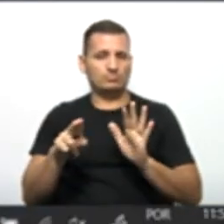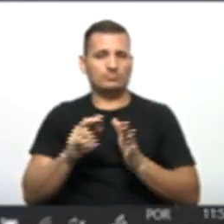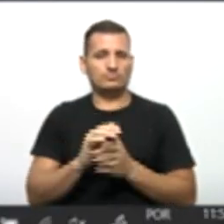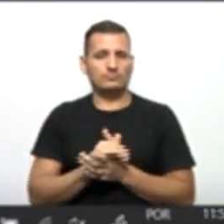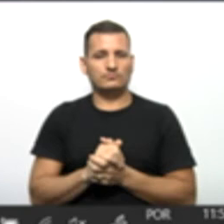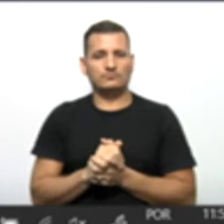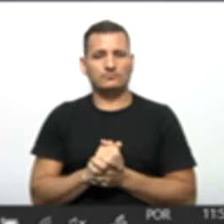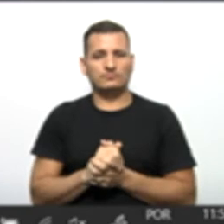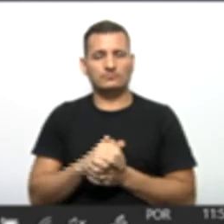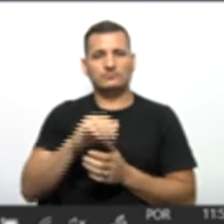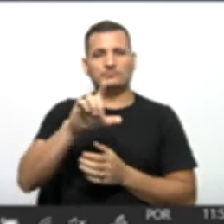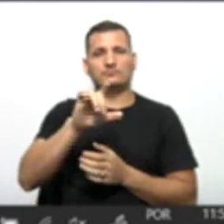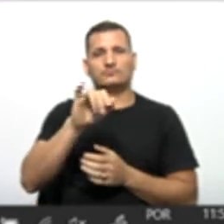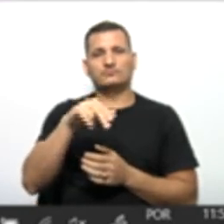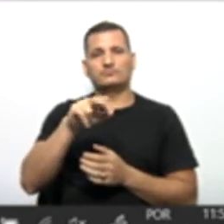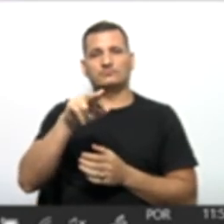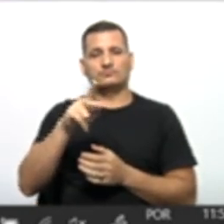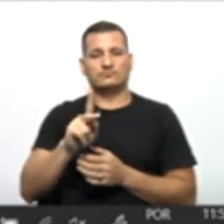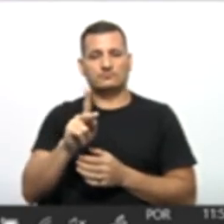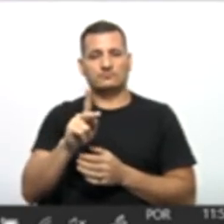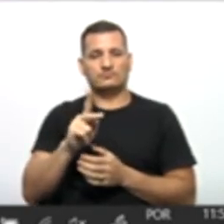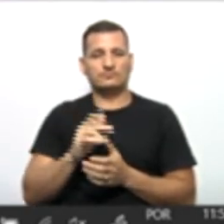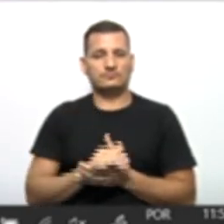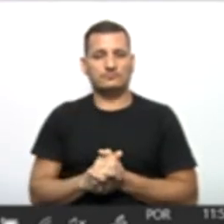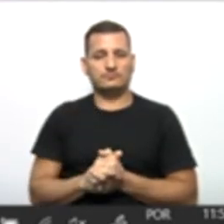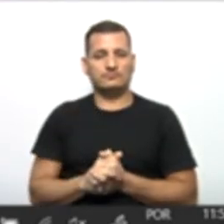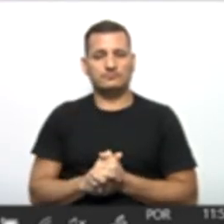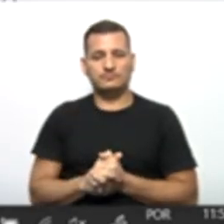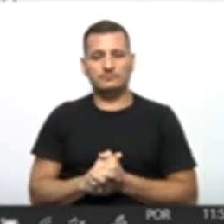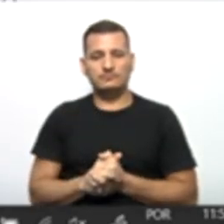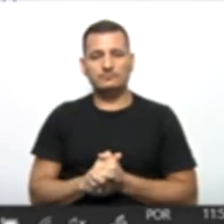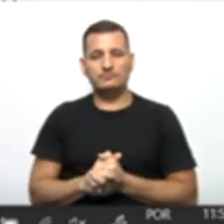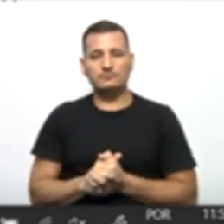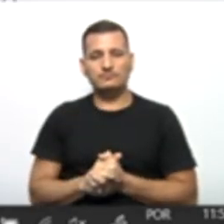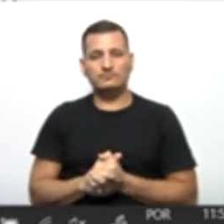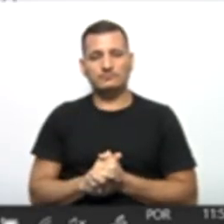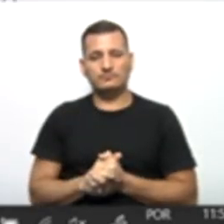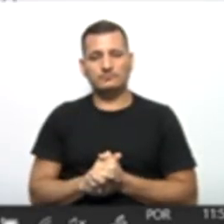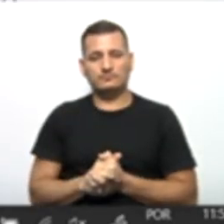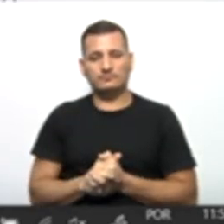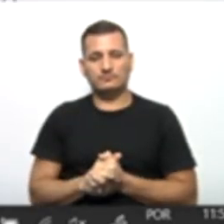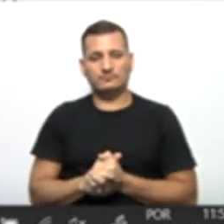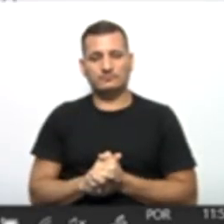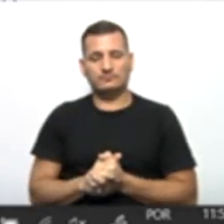os links da página que vai ficar assim ó eu colocar aqui